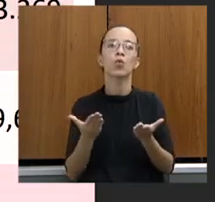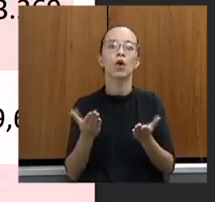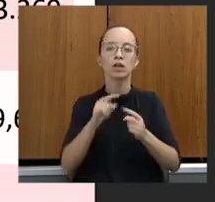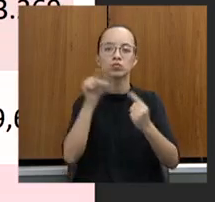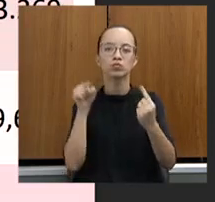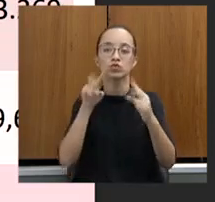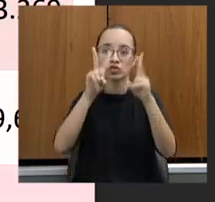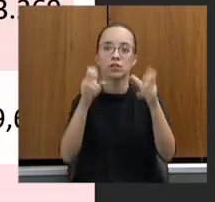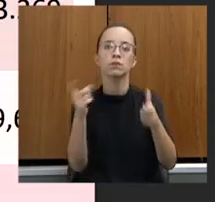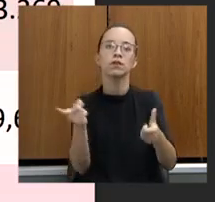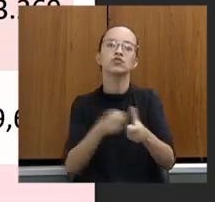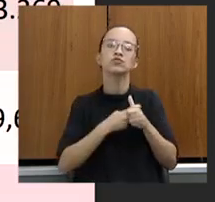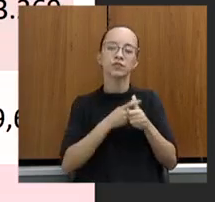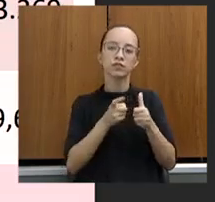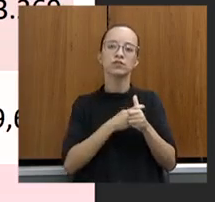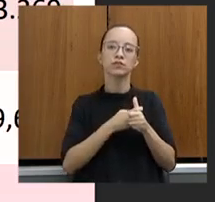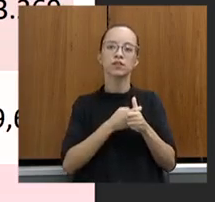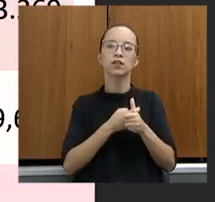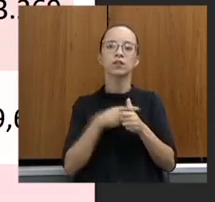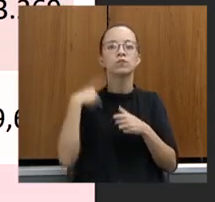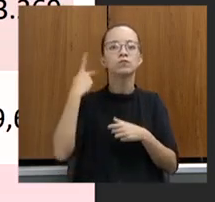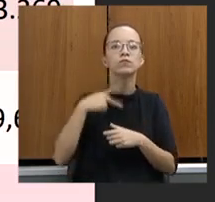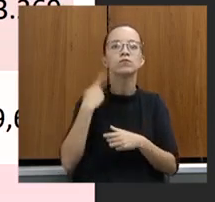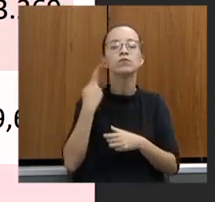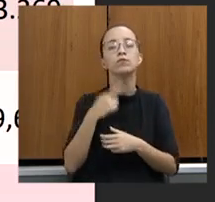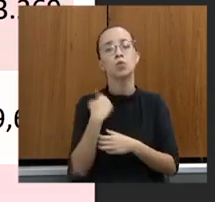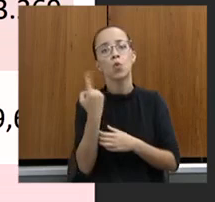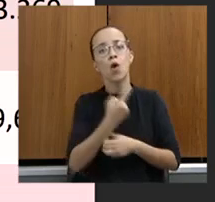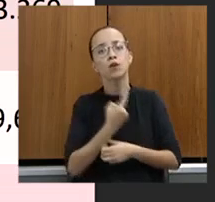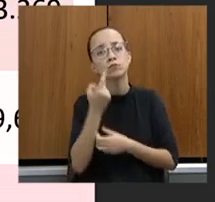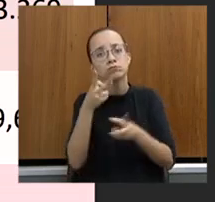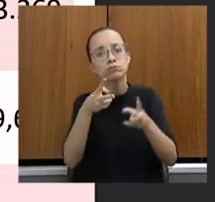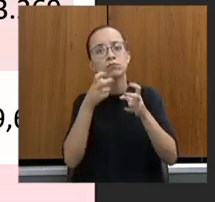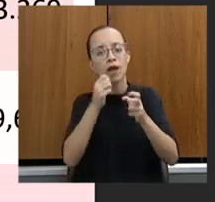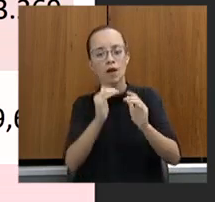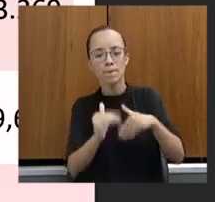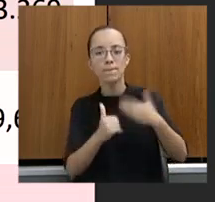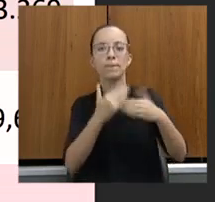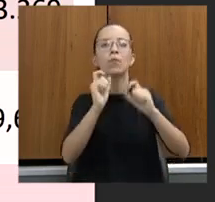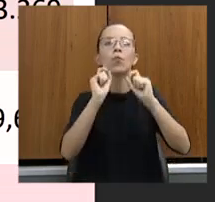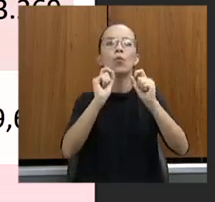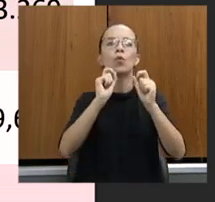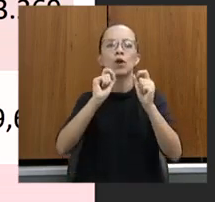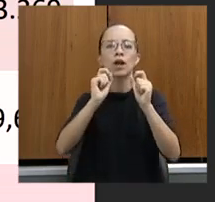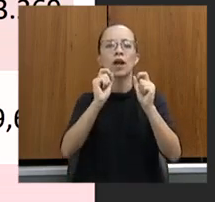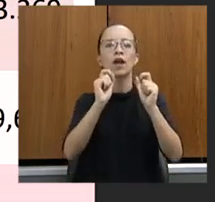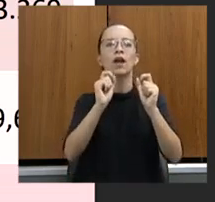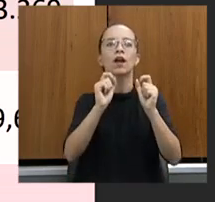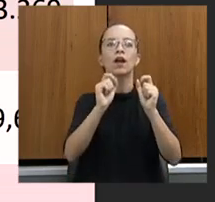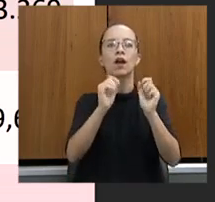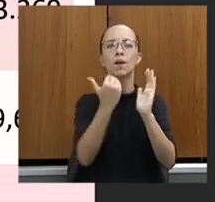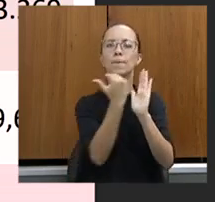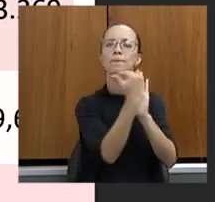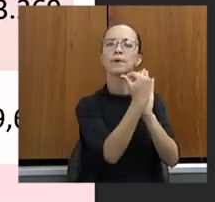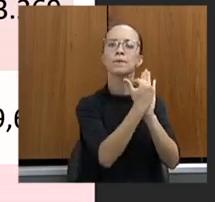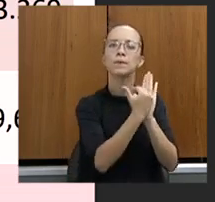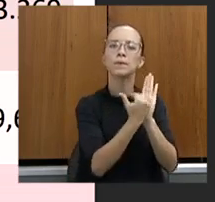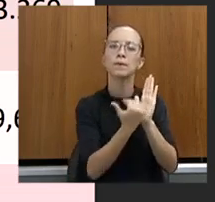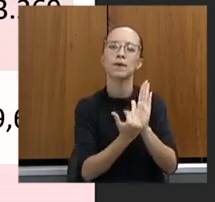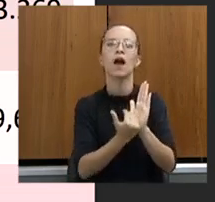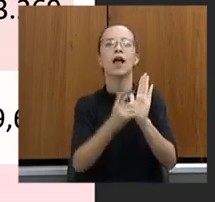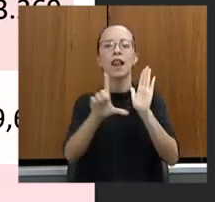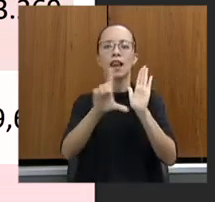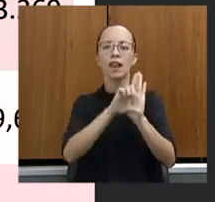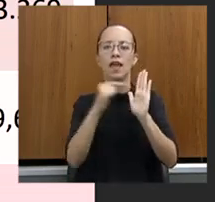quesito de dívida aí nós vemos aí a evolução do índice também mais um índice que exigido pela lei de